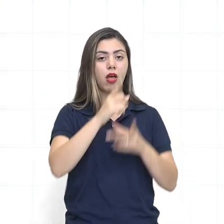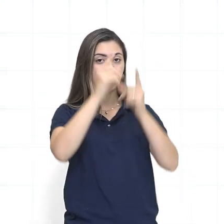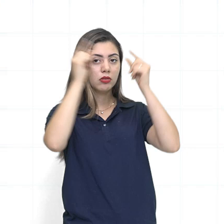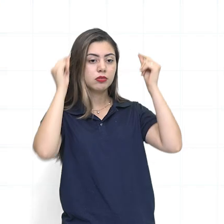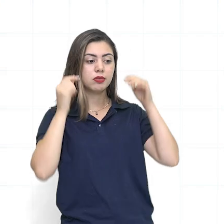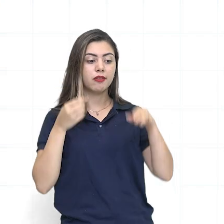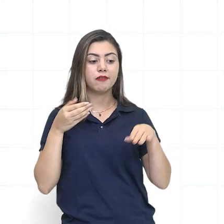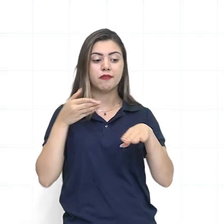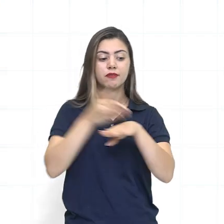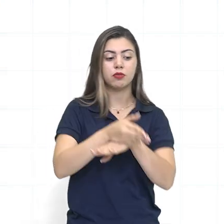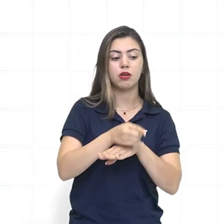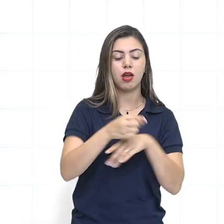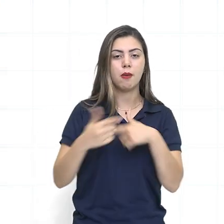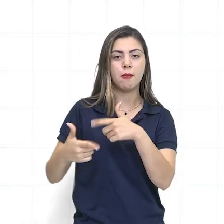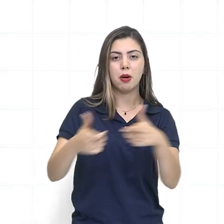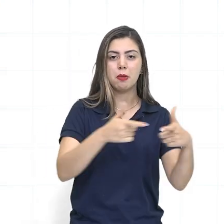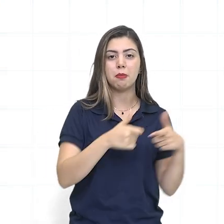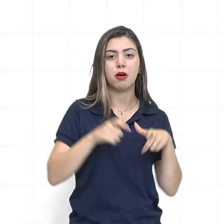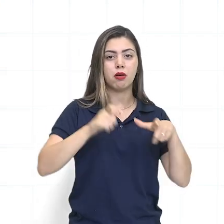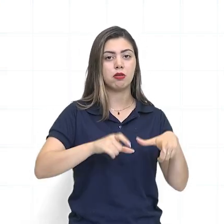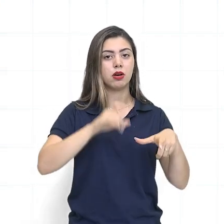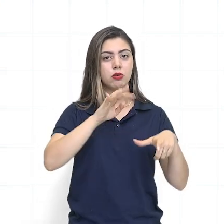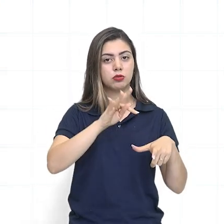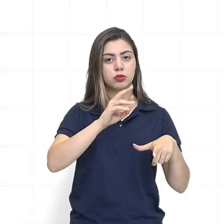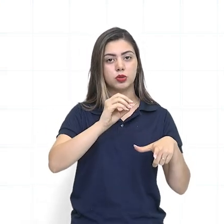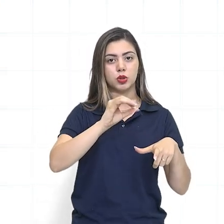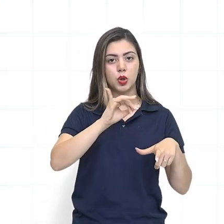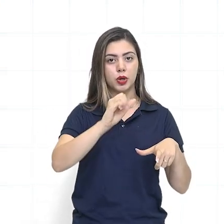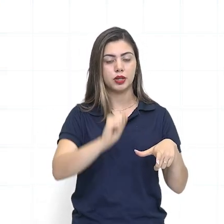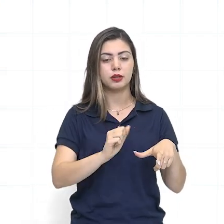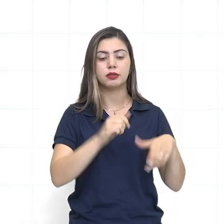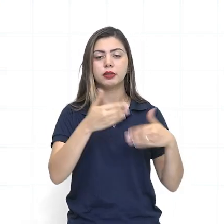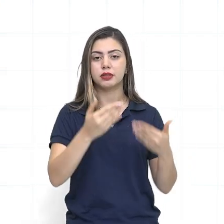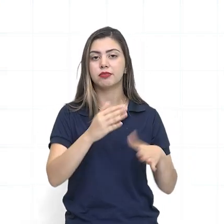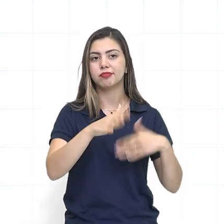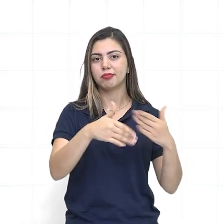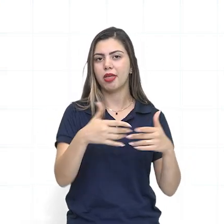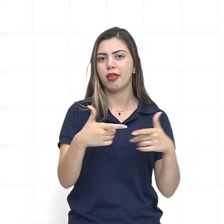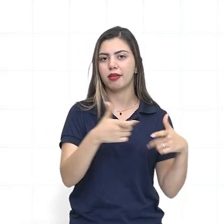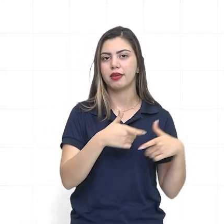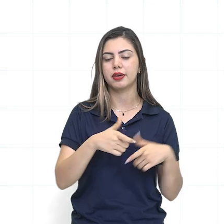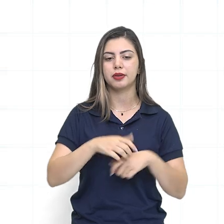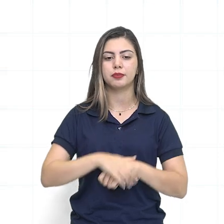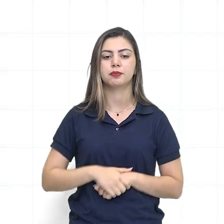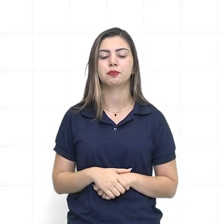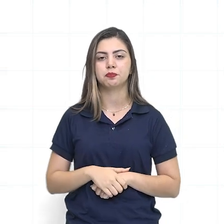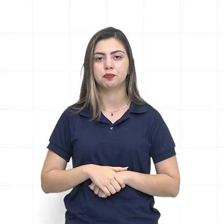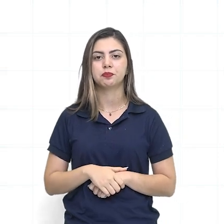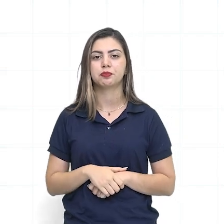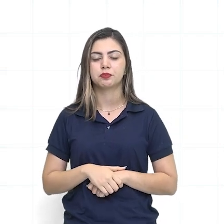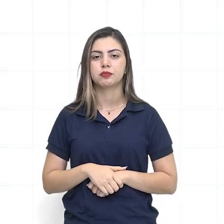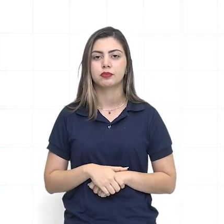o território troiano, e aí ocasionou a guerra de Troia, né?